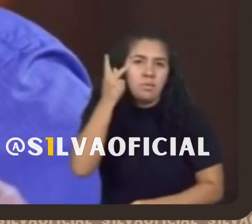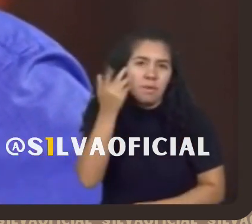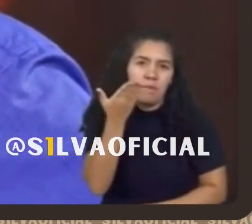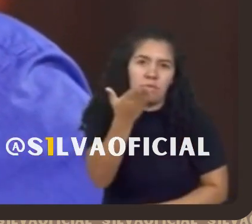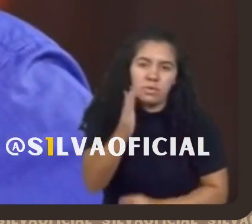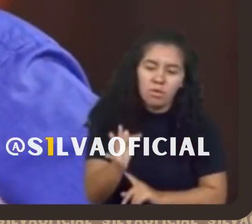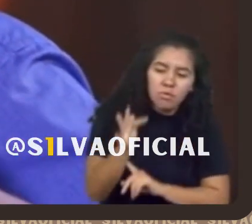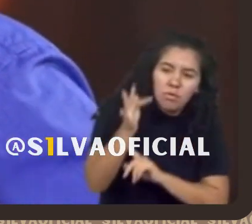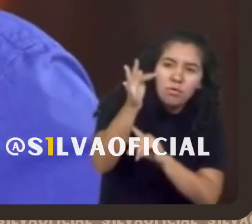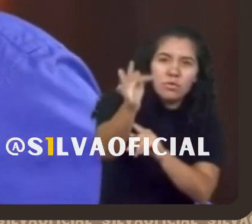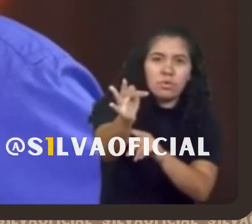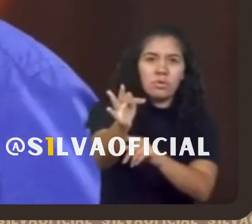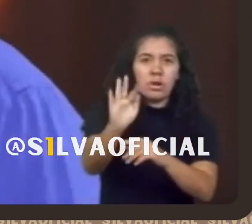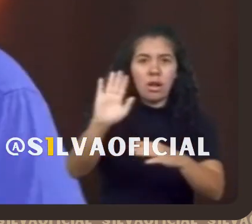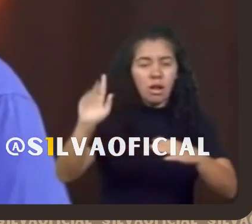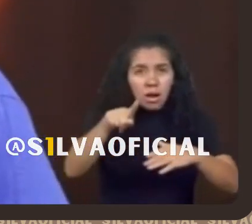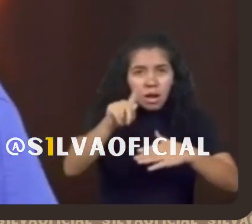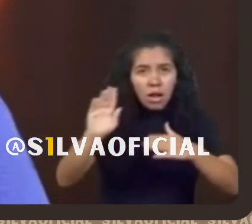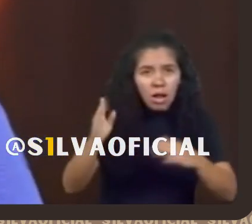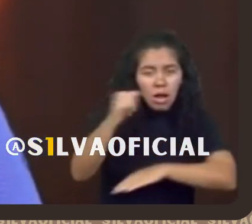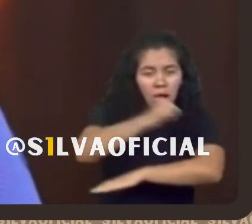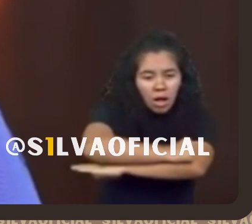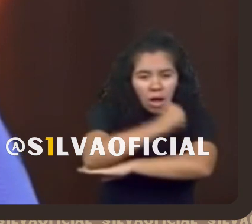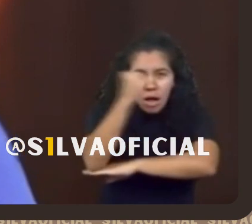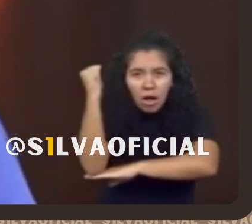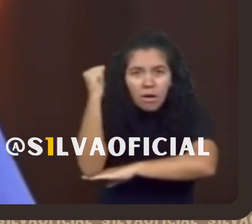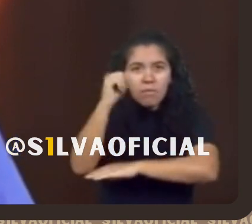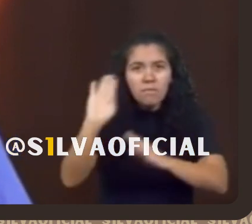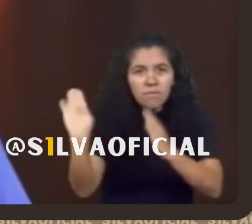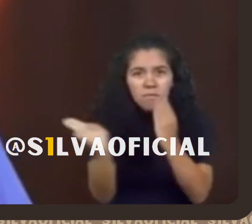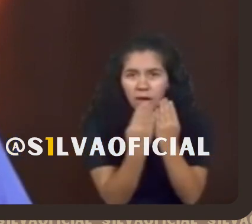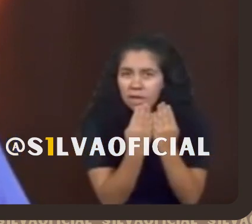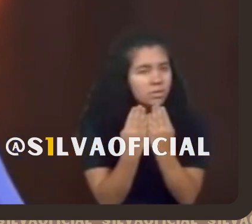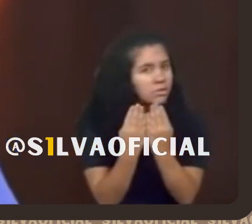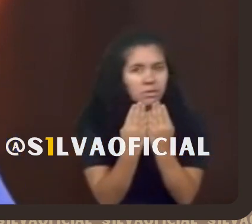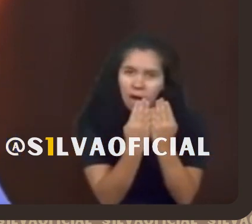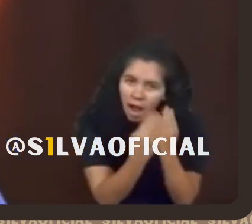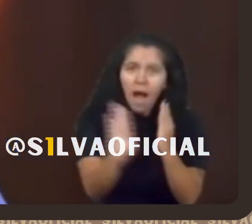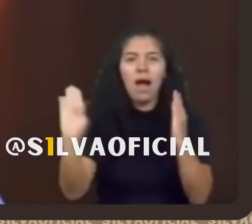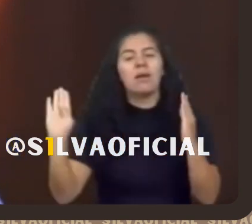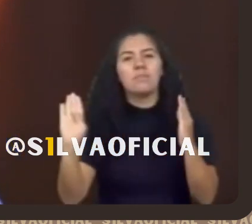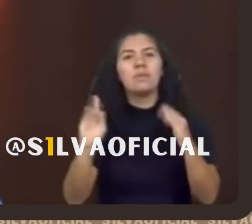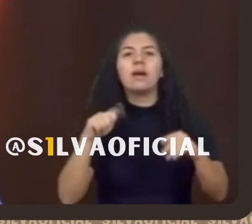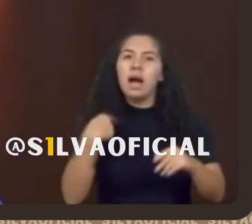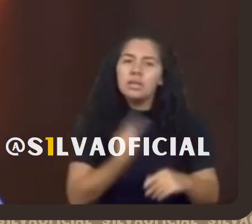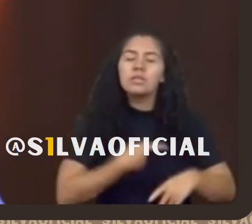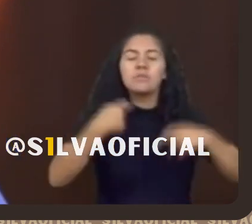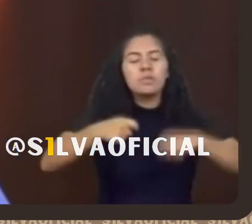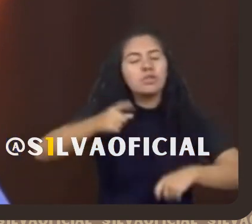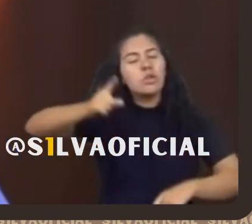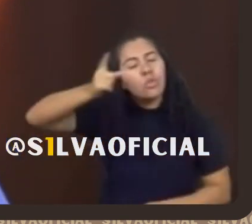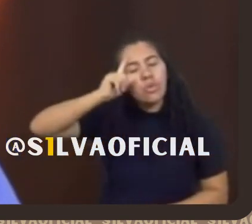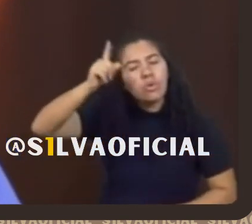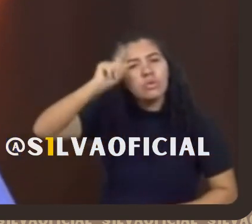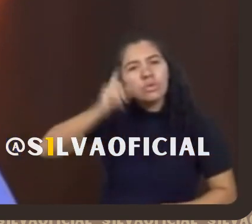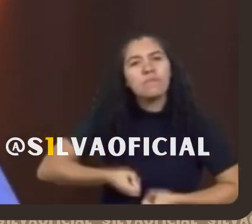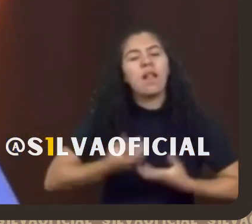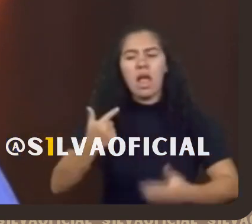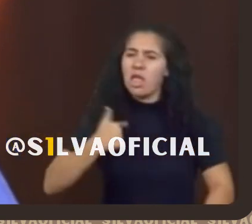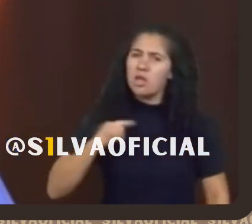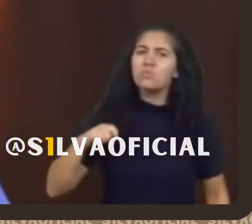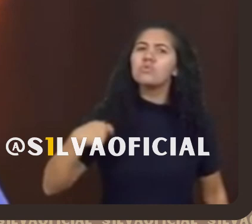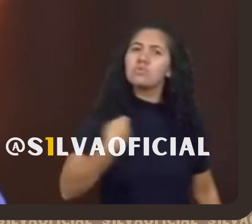janela abre a janela e entre de peito tudo porque a gente tem que dizer todo dia eu sou brasileiro eu sou